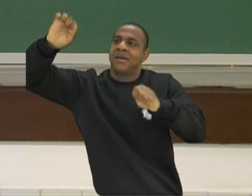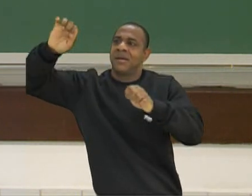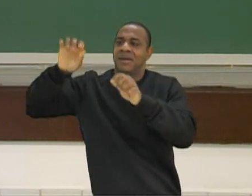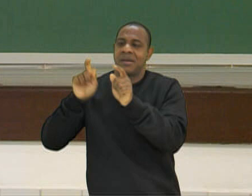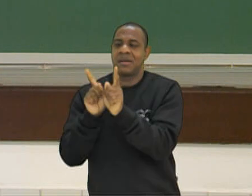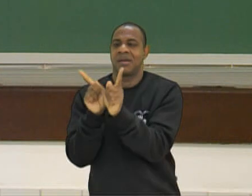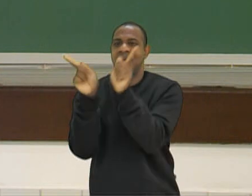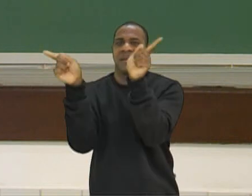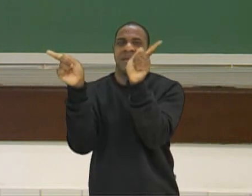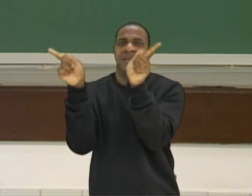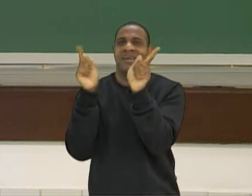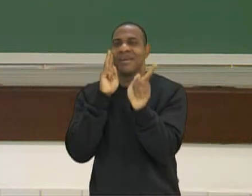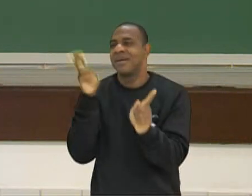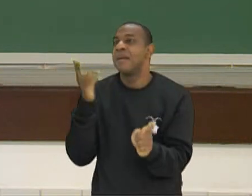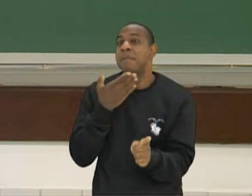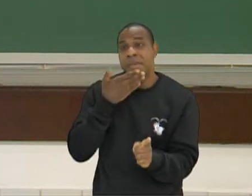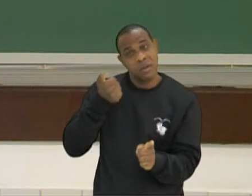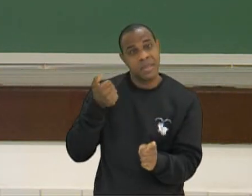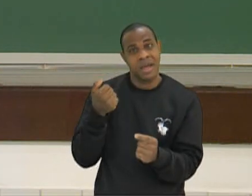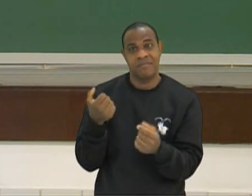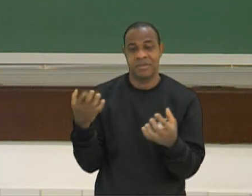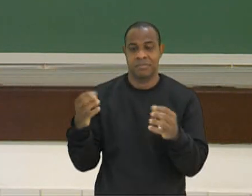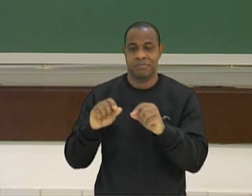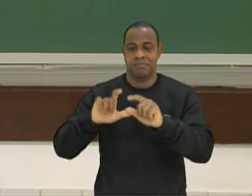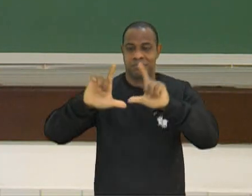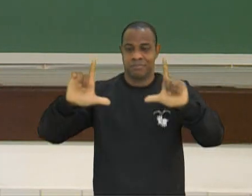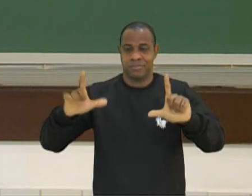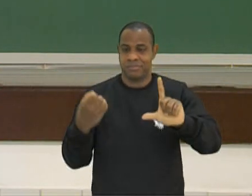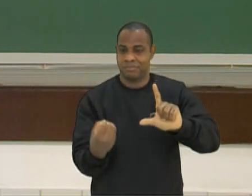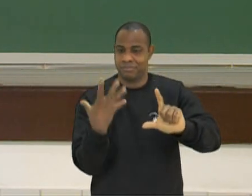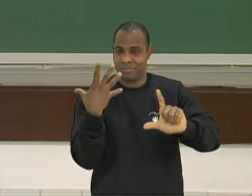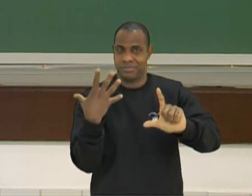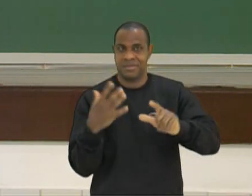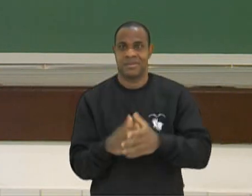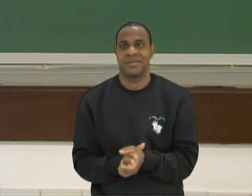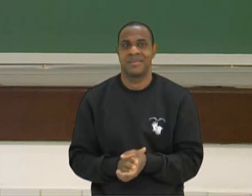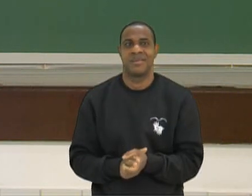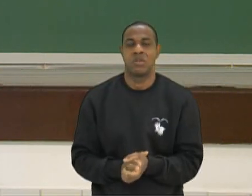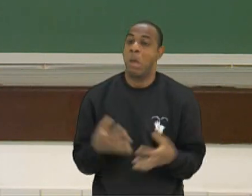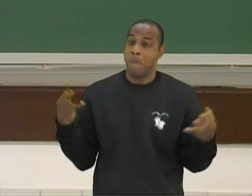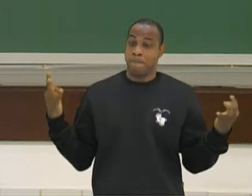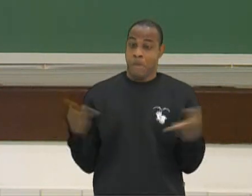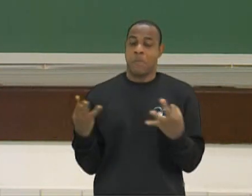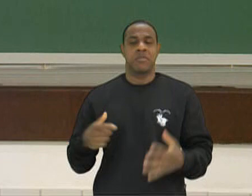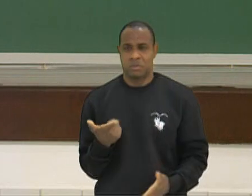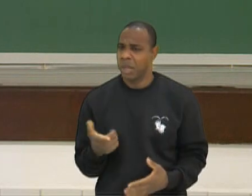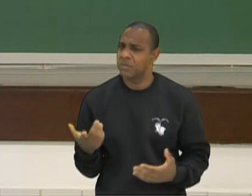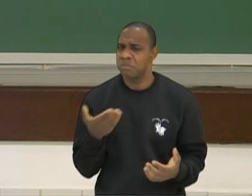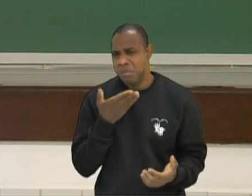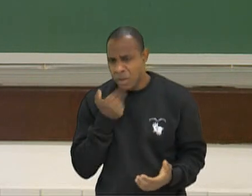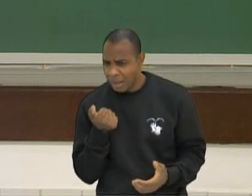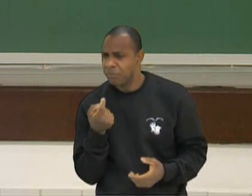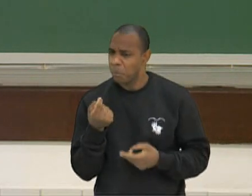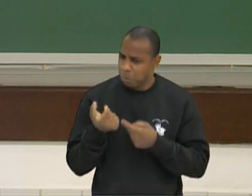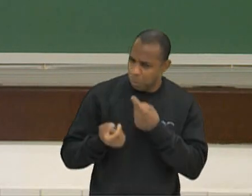esponja de aço, então melhorava um pouco a qualidade. Não vou dizer que ficava 100% como é a qualidade que está chegando na sua residência hoje, mas melhorava.